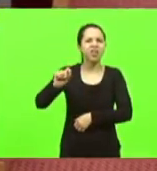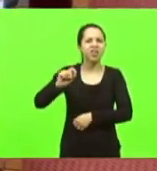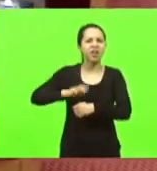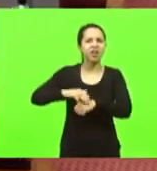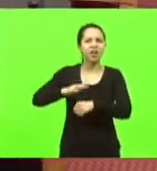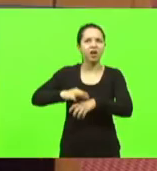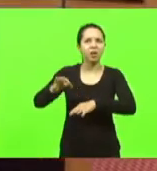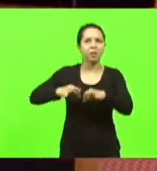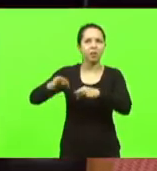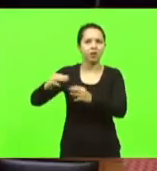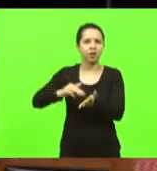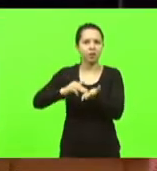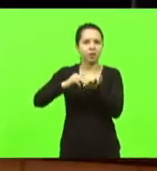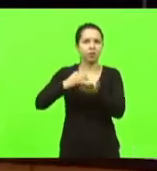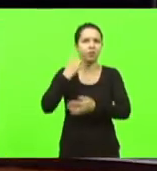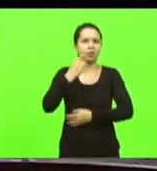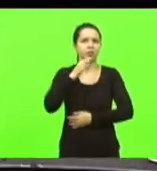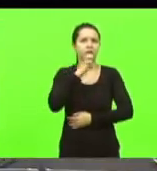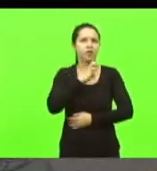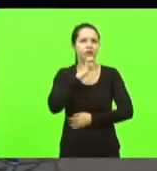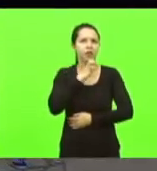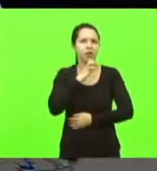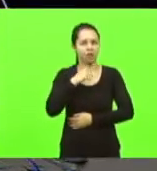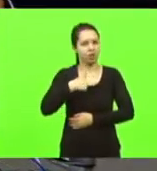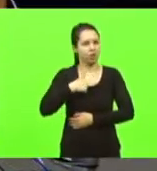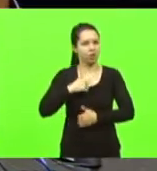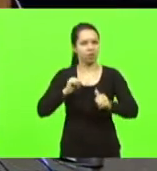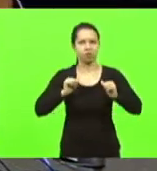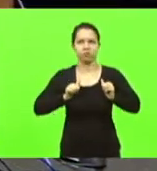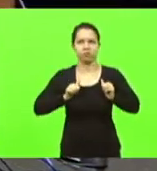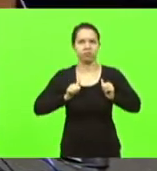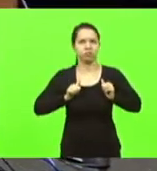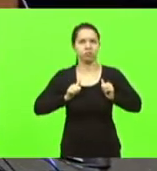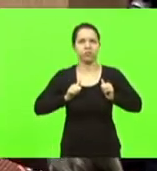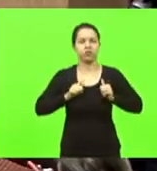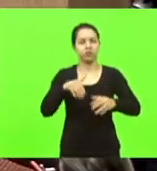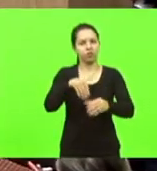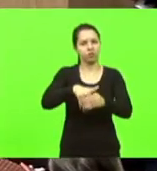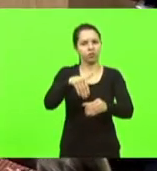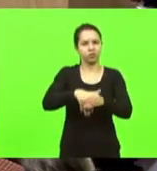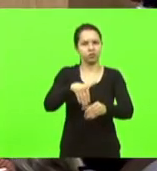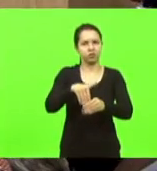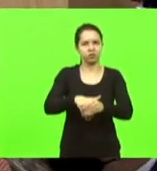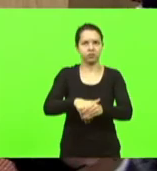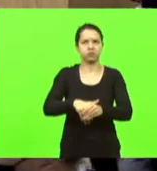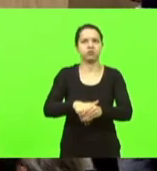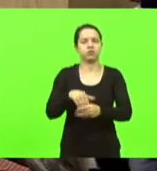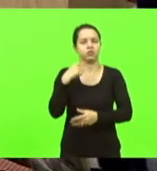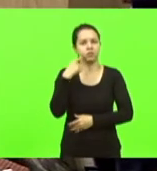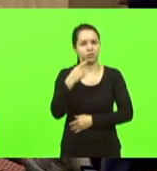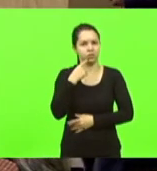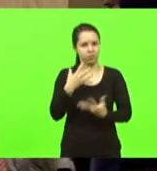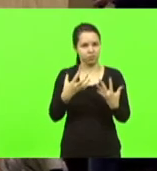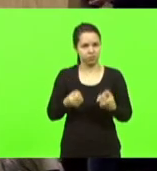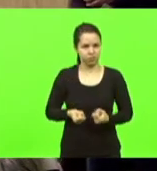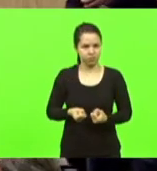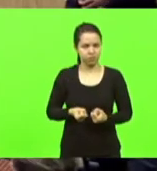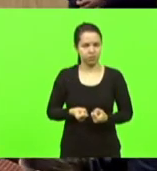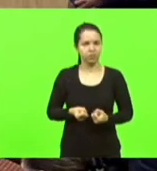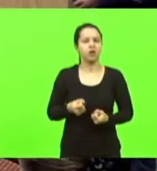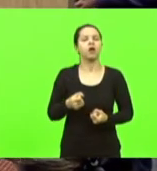a promoção Deputado Felipe Estevão o meu abstinência presente em votação deputados que aprovam a permanência como se encontra